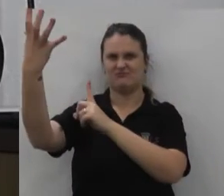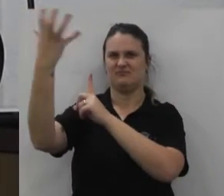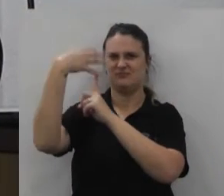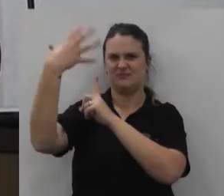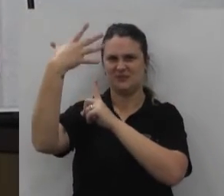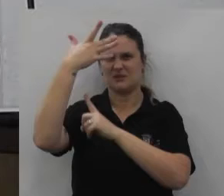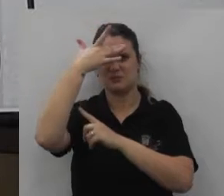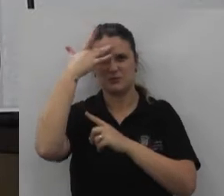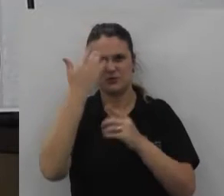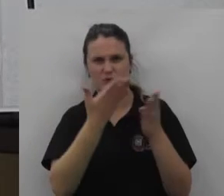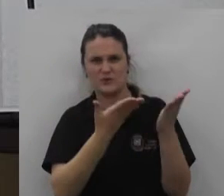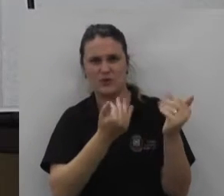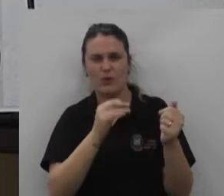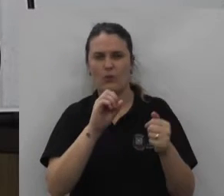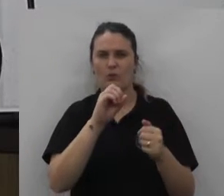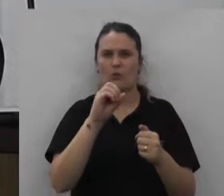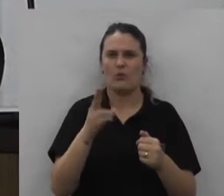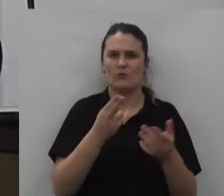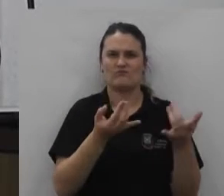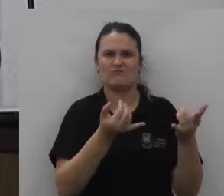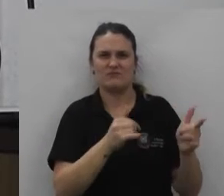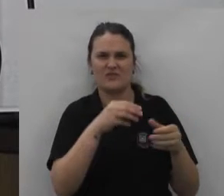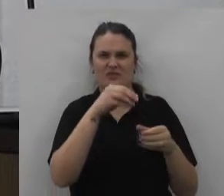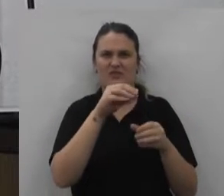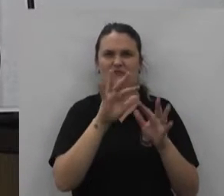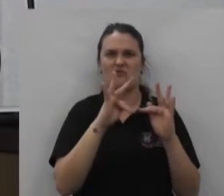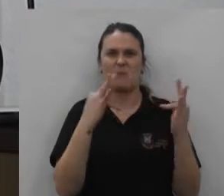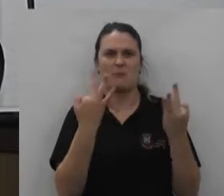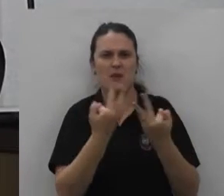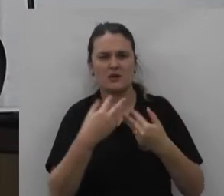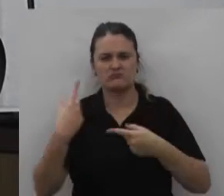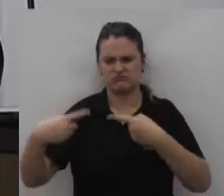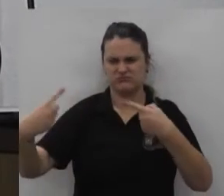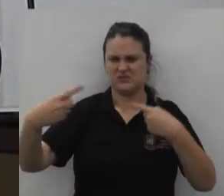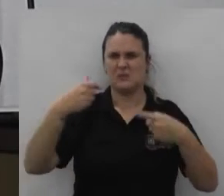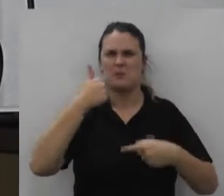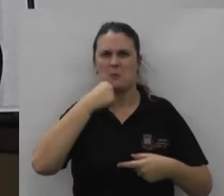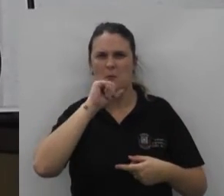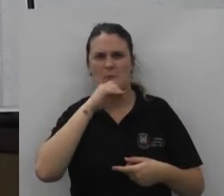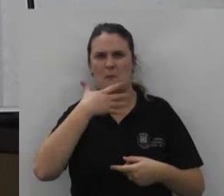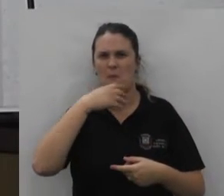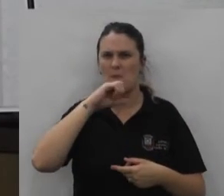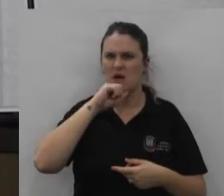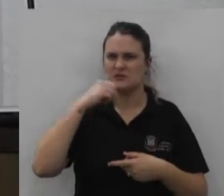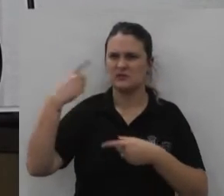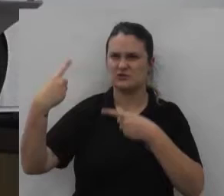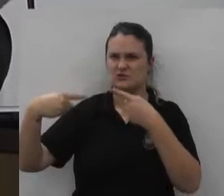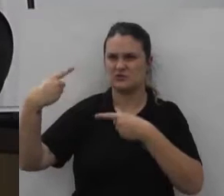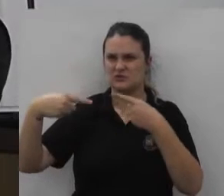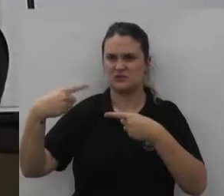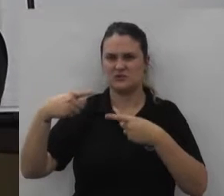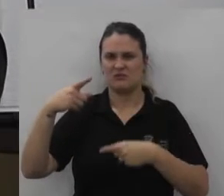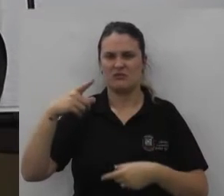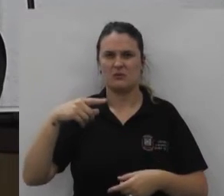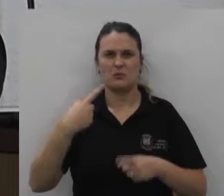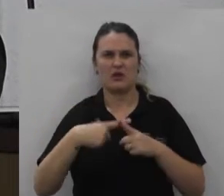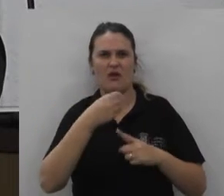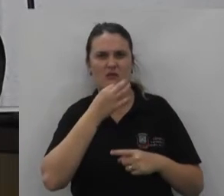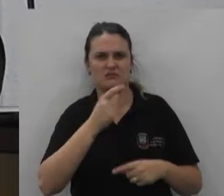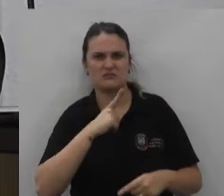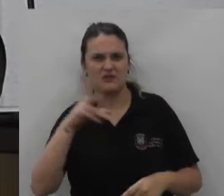do jovem, do adolescente, do familiar, discutir com o pai e a mãe essa